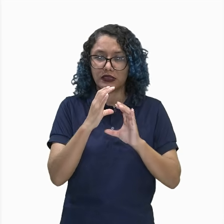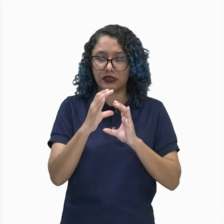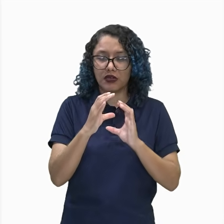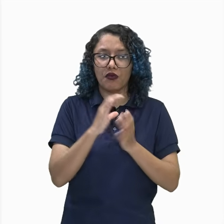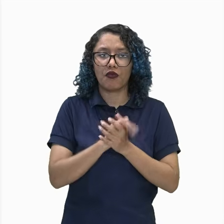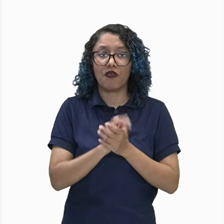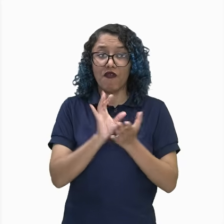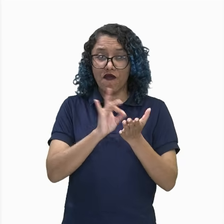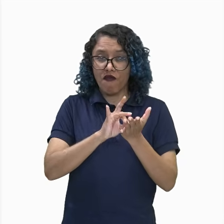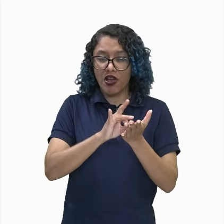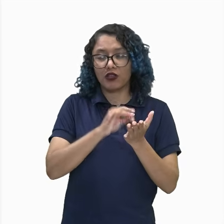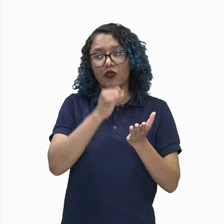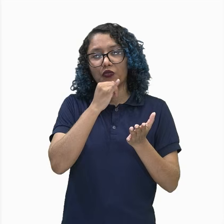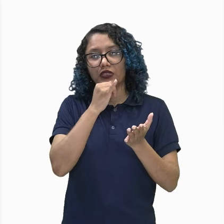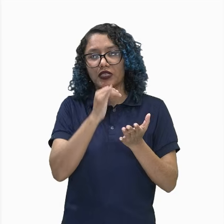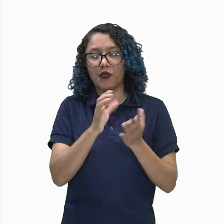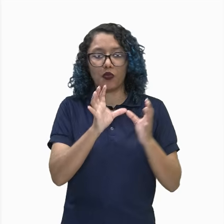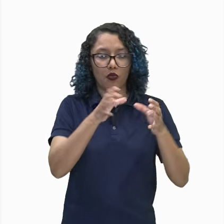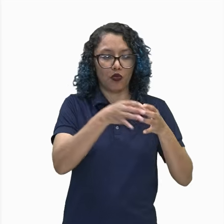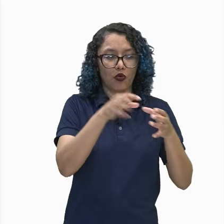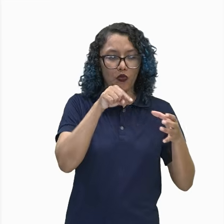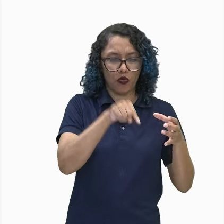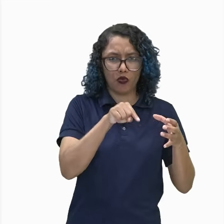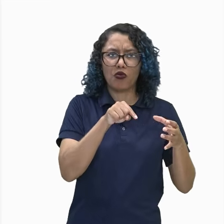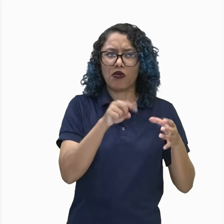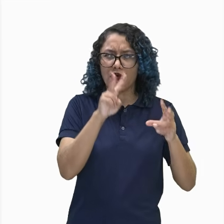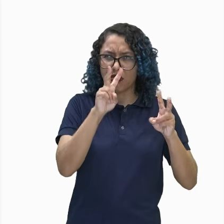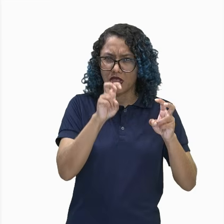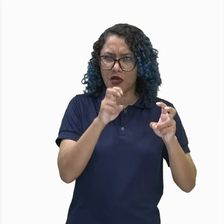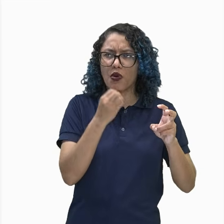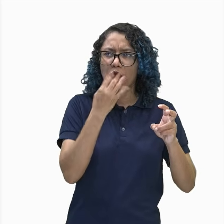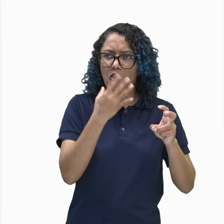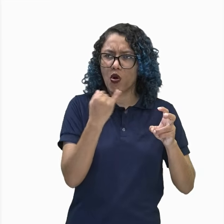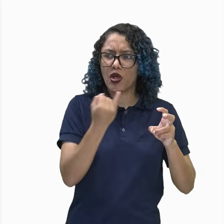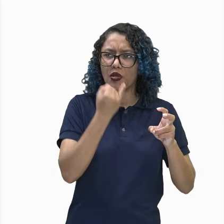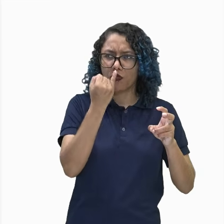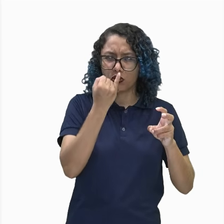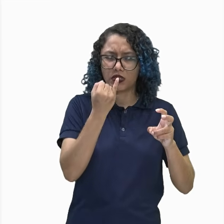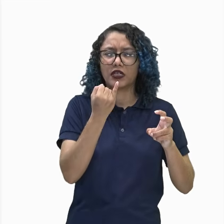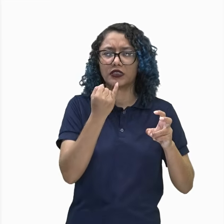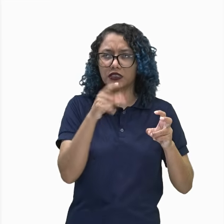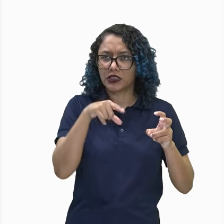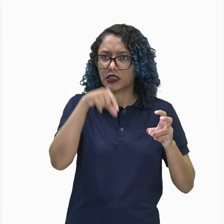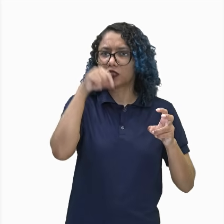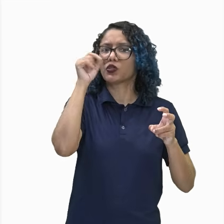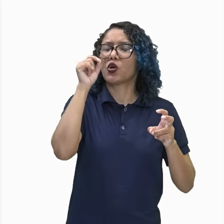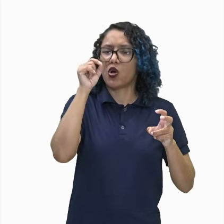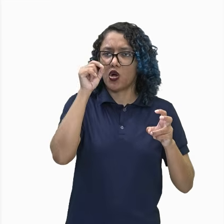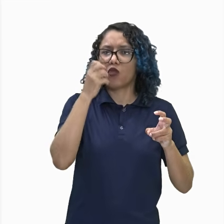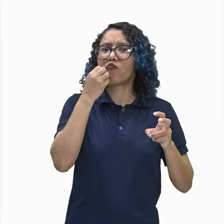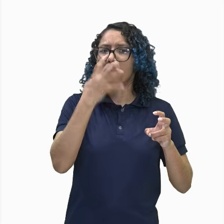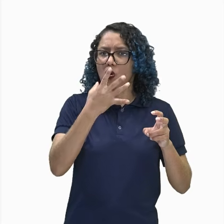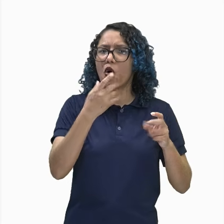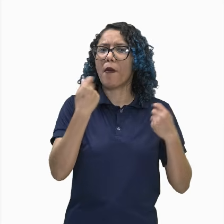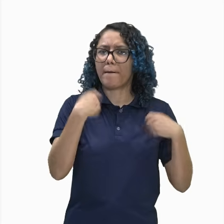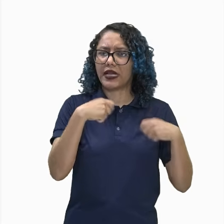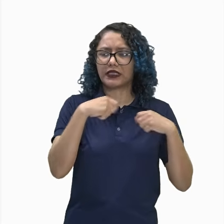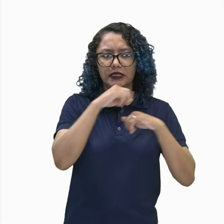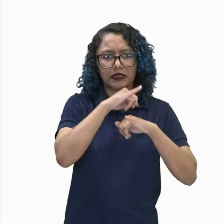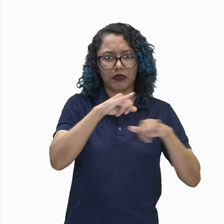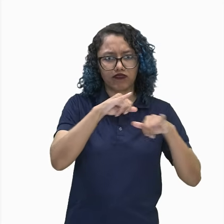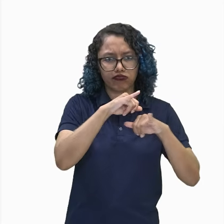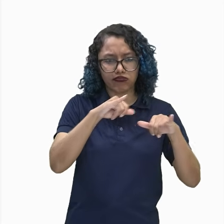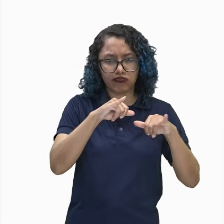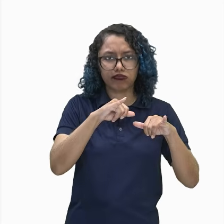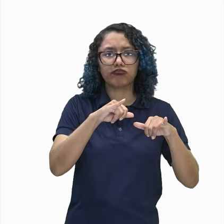para um grupo, pode ser relevante e aquele grupo julga que é algo digno de notícia, algo